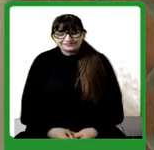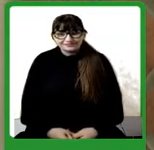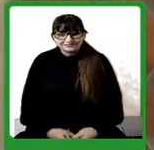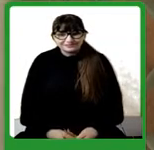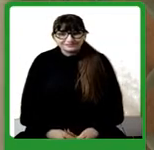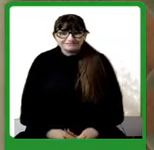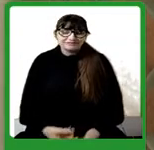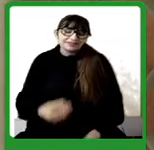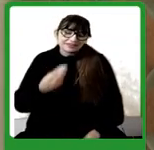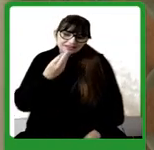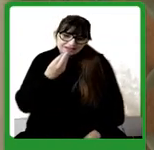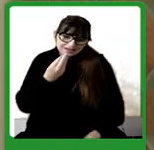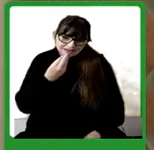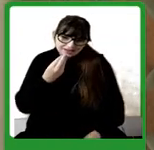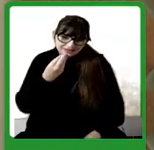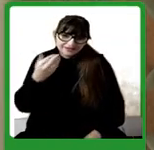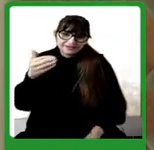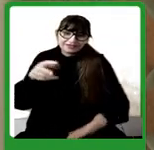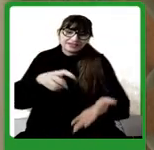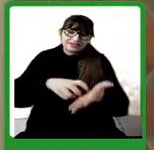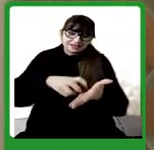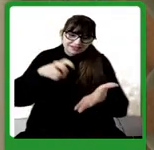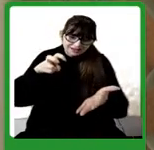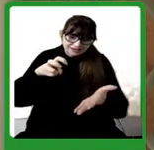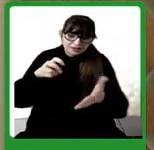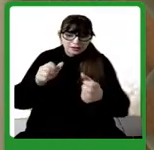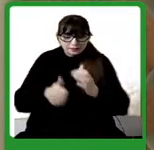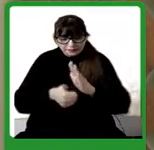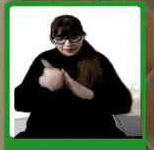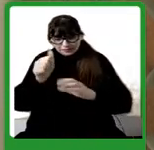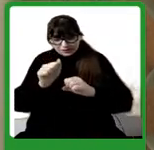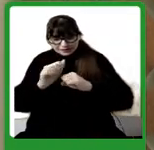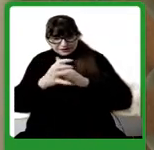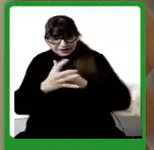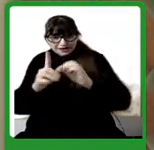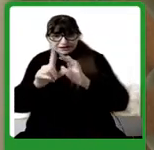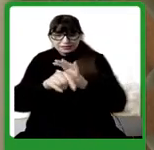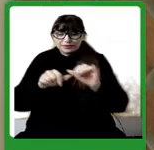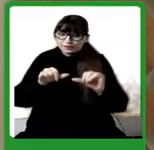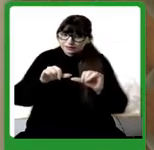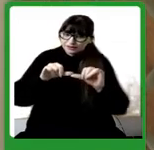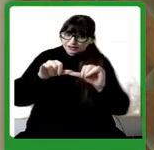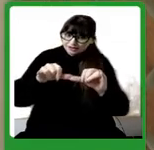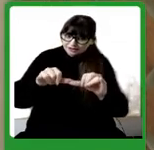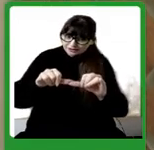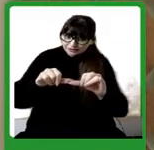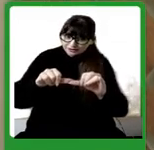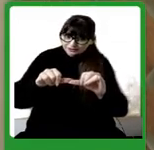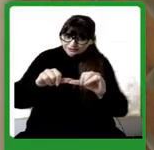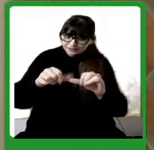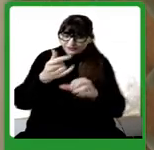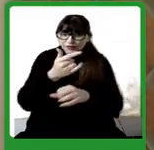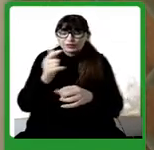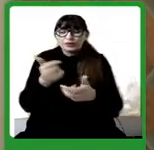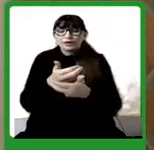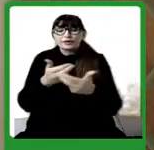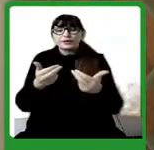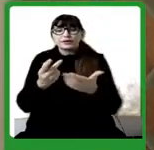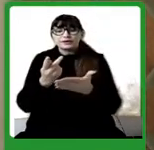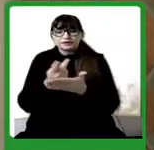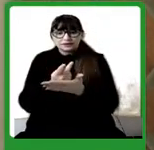vai cedo, né, para depois ir no mercado, né? Primeiro no Sicredi, depois no mercado. Ah, outra coisa que acontece muito. Vai